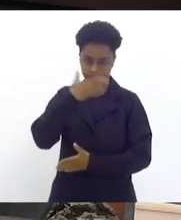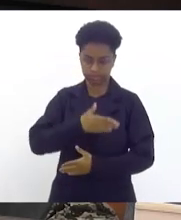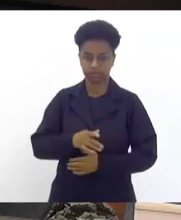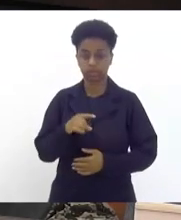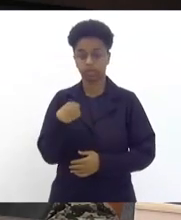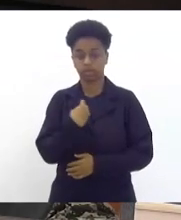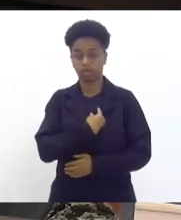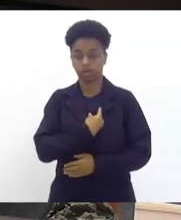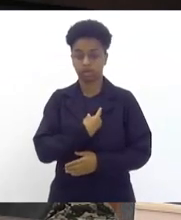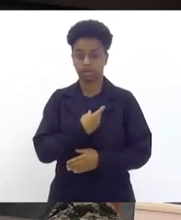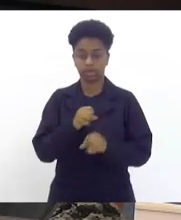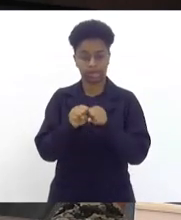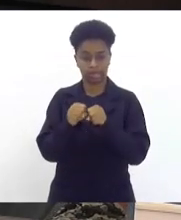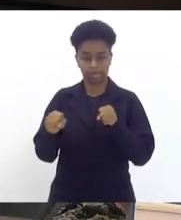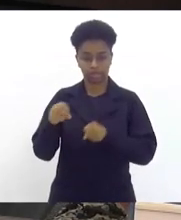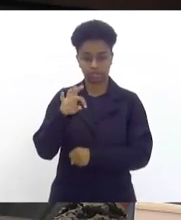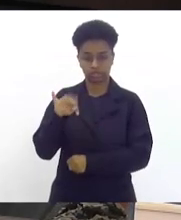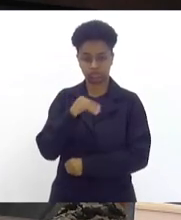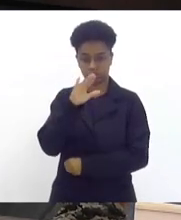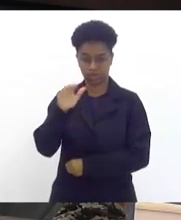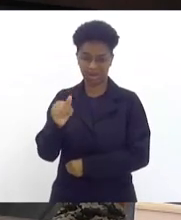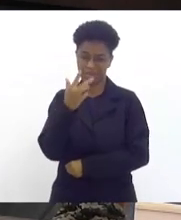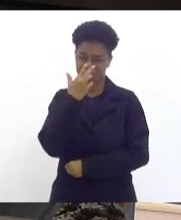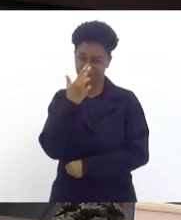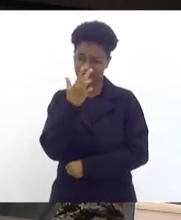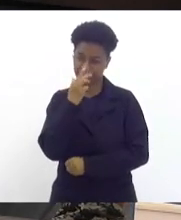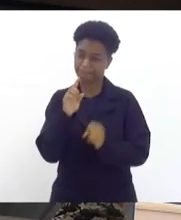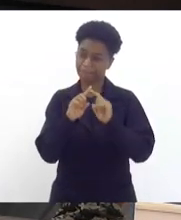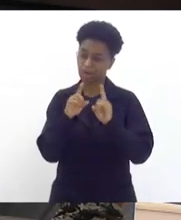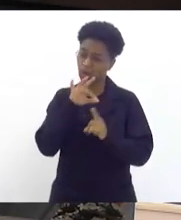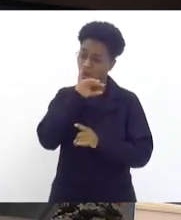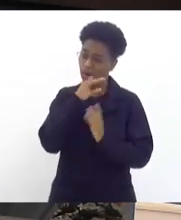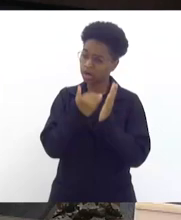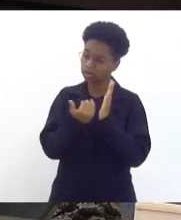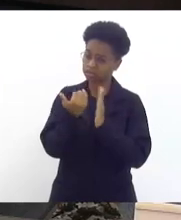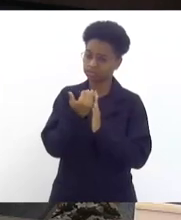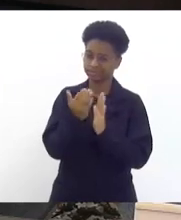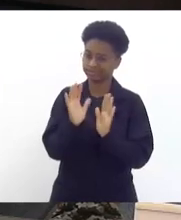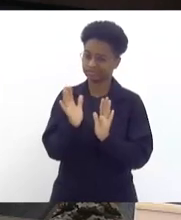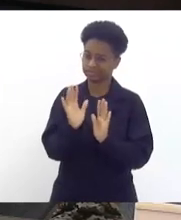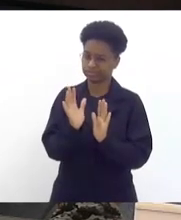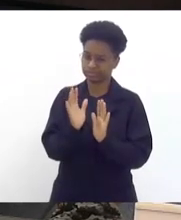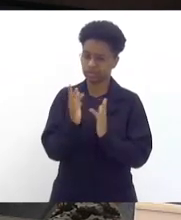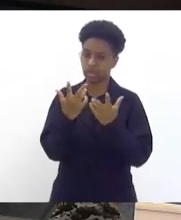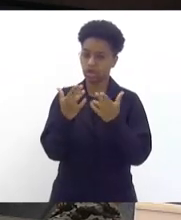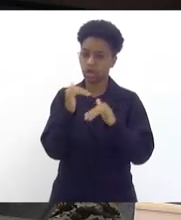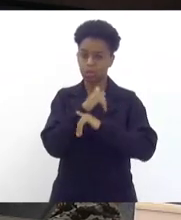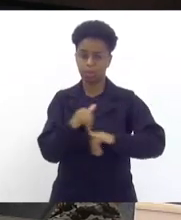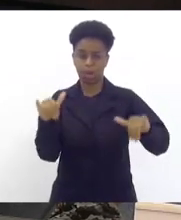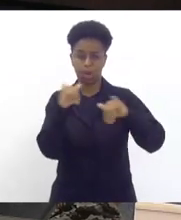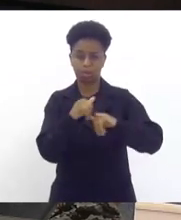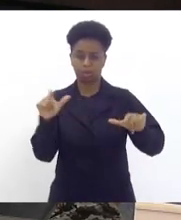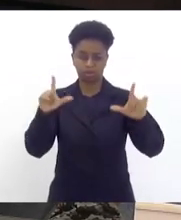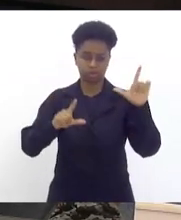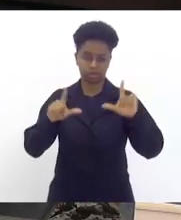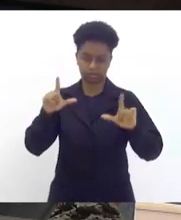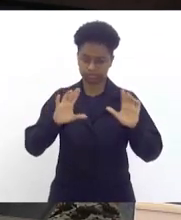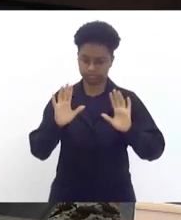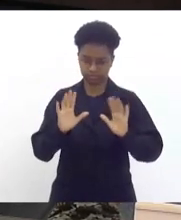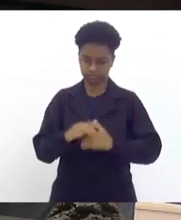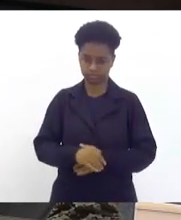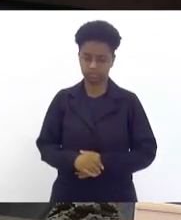parece mas não tá tão ruim assim conforme é noticiado na imprensa